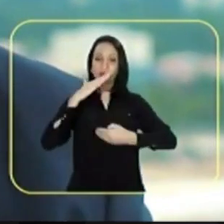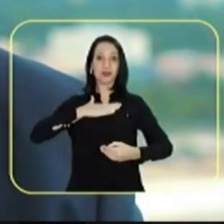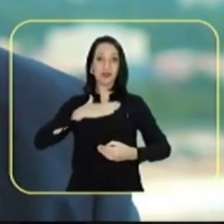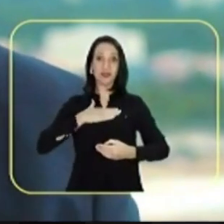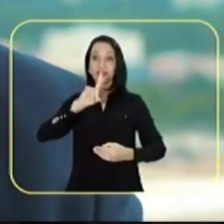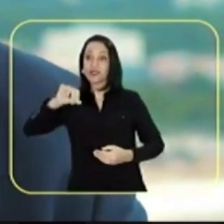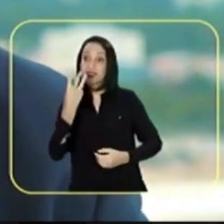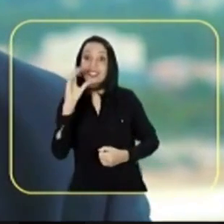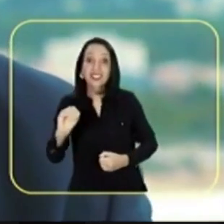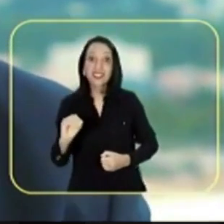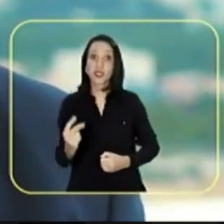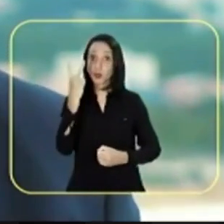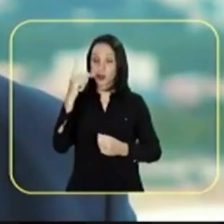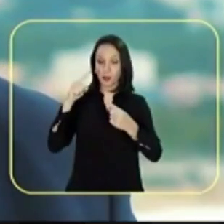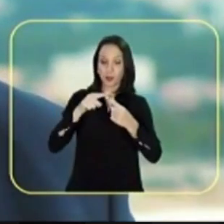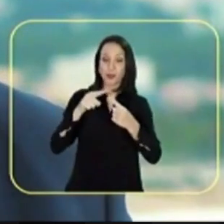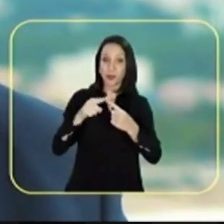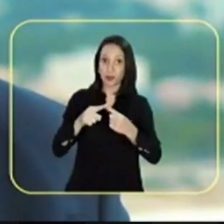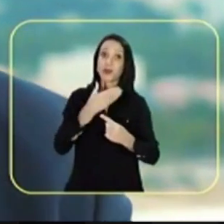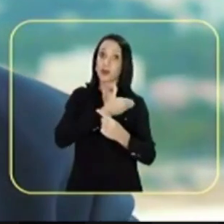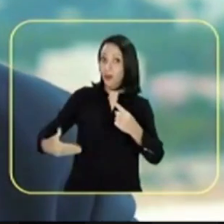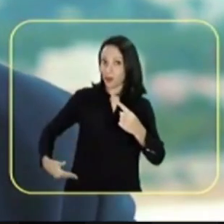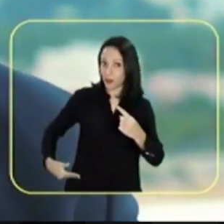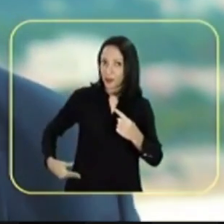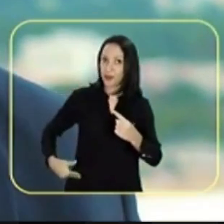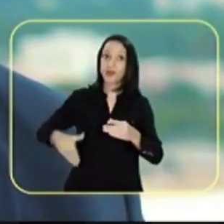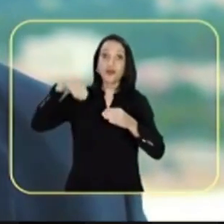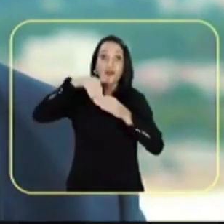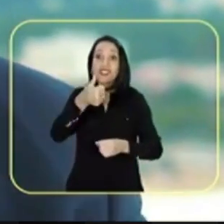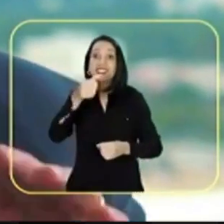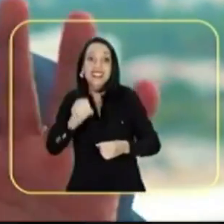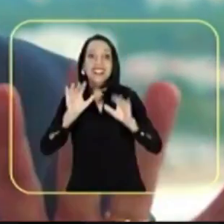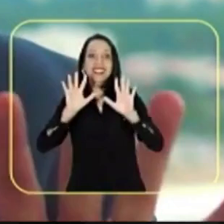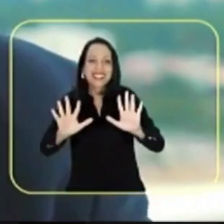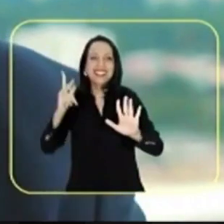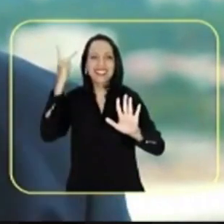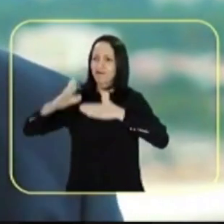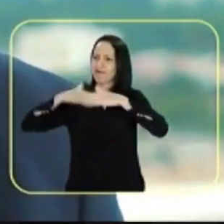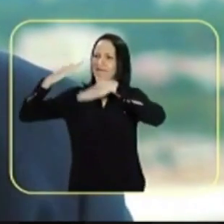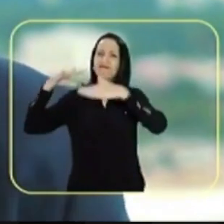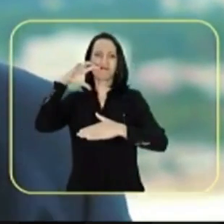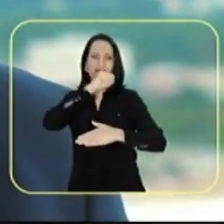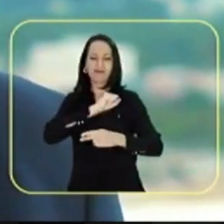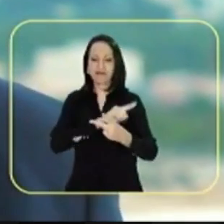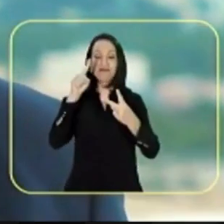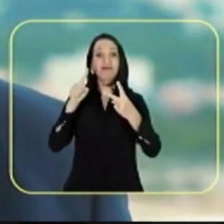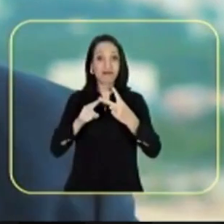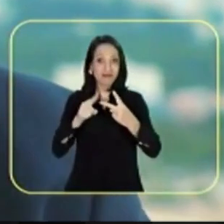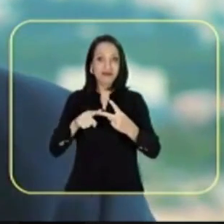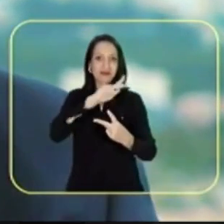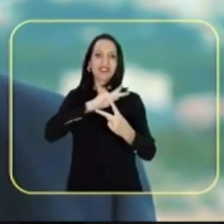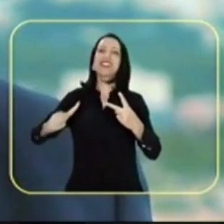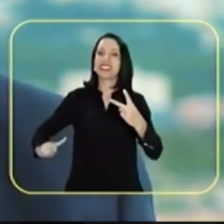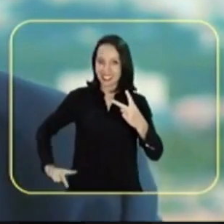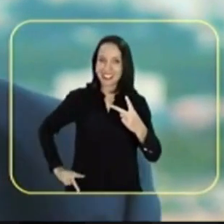seu voto. Dia 30, você vai dar 2 votos. O primeiro para governador. Vote 10 para São Paulo andar mais rápido. E